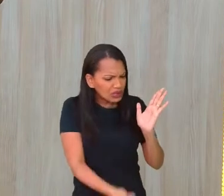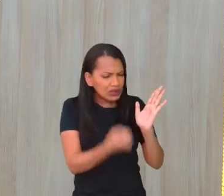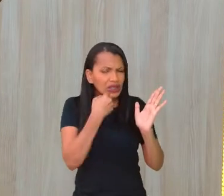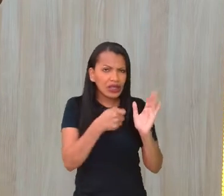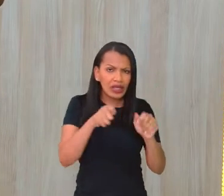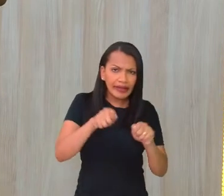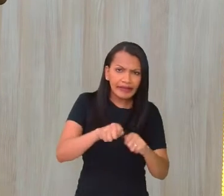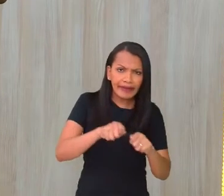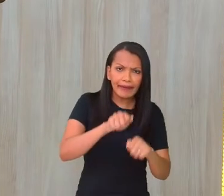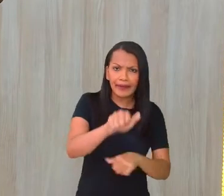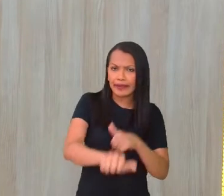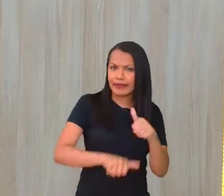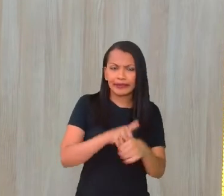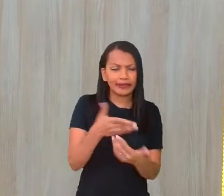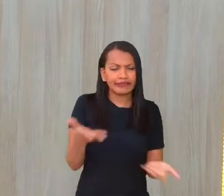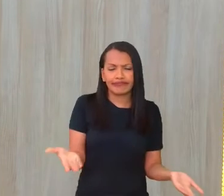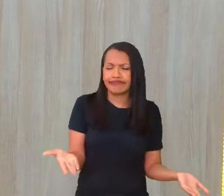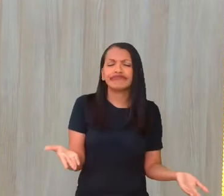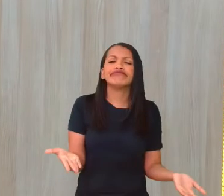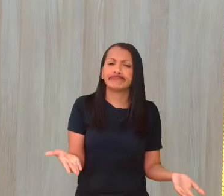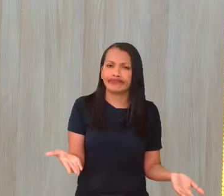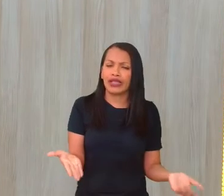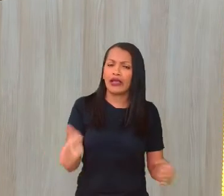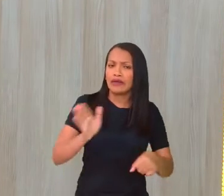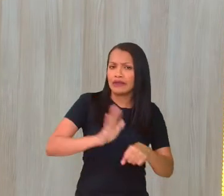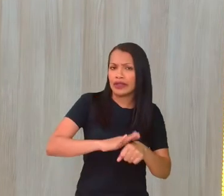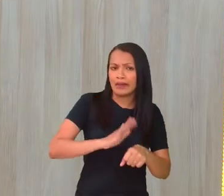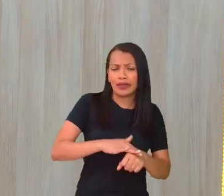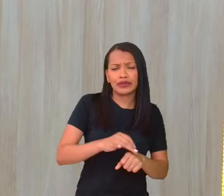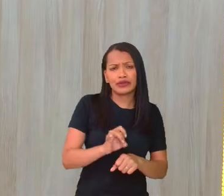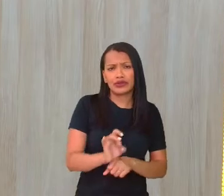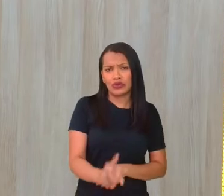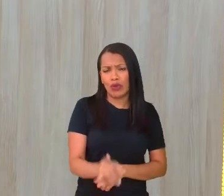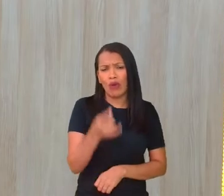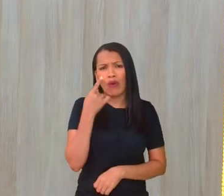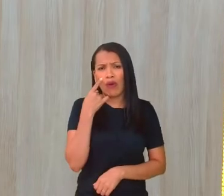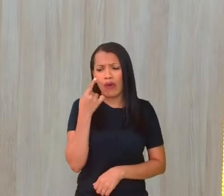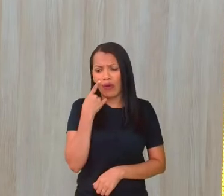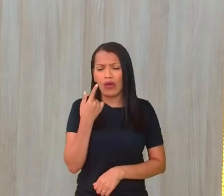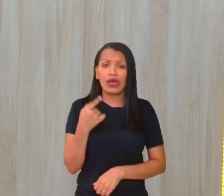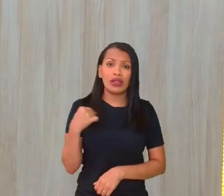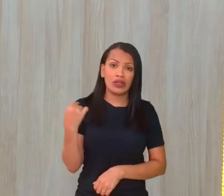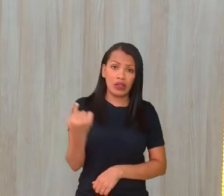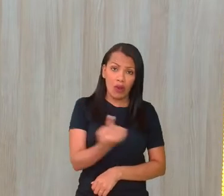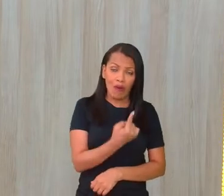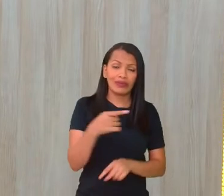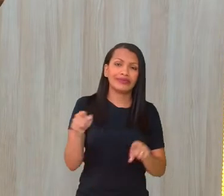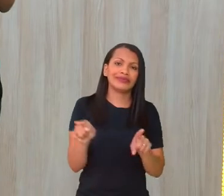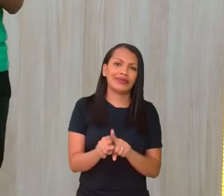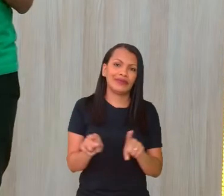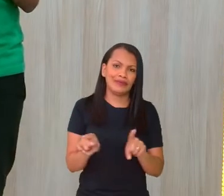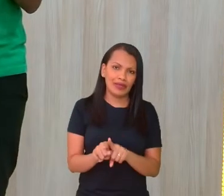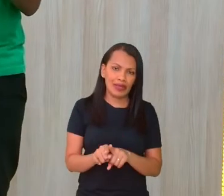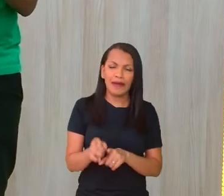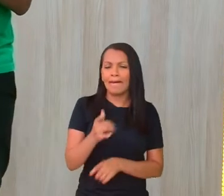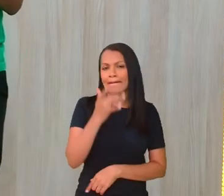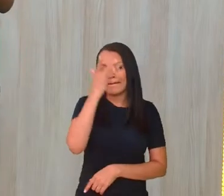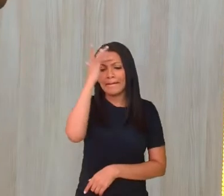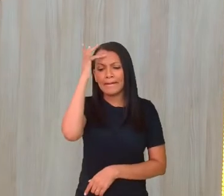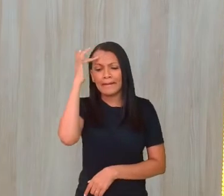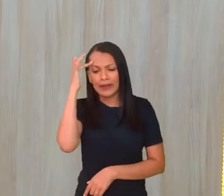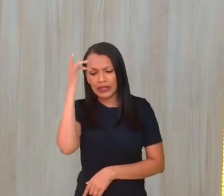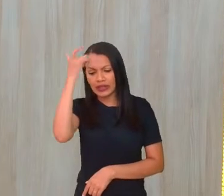E mudar. Mas só que não depende só desses 3, né? Depende também, né, de nós,